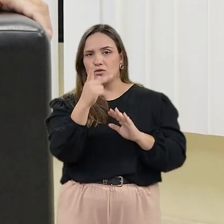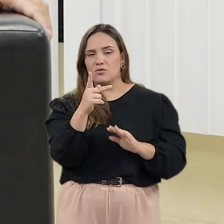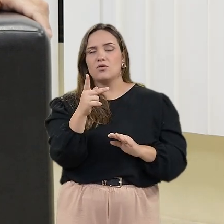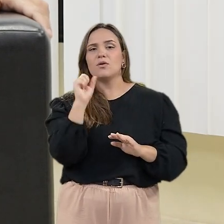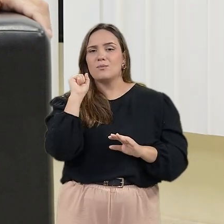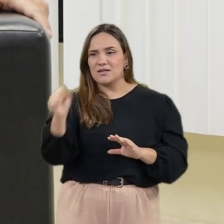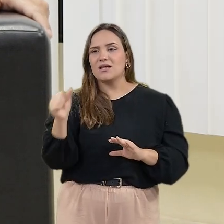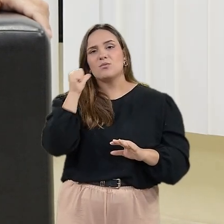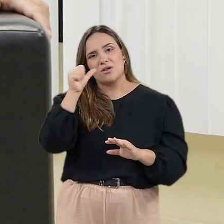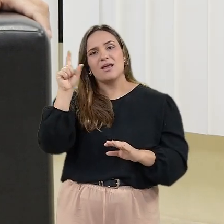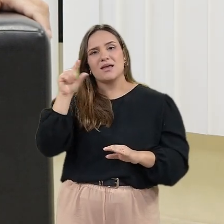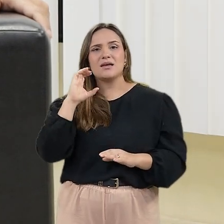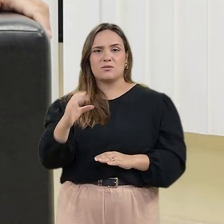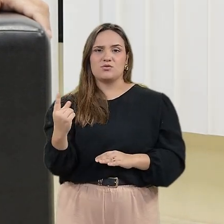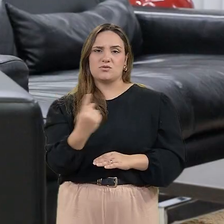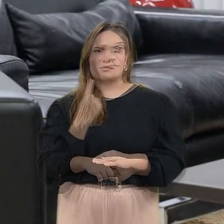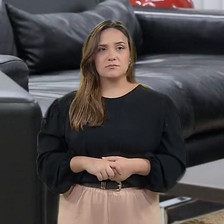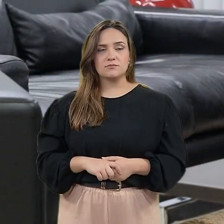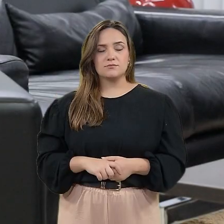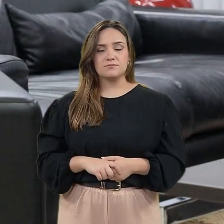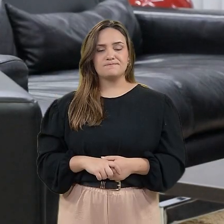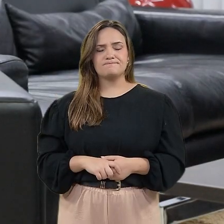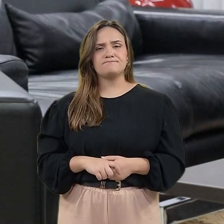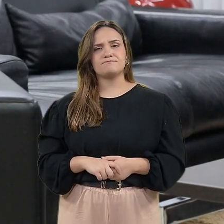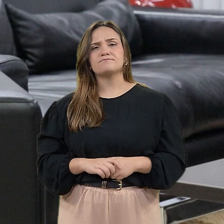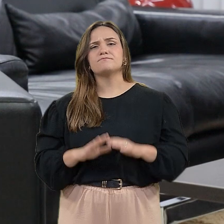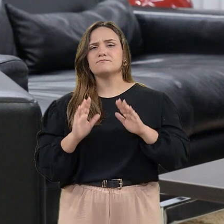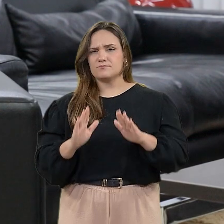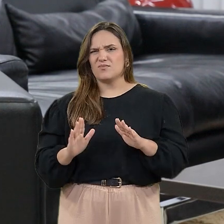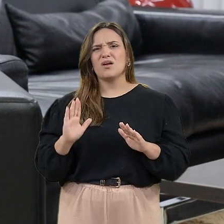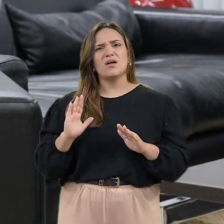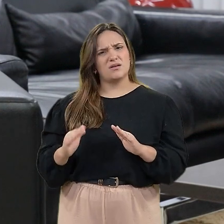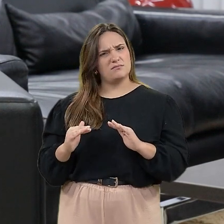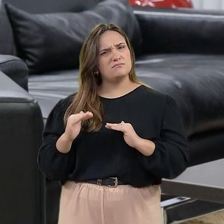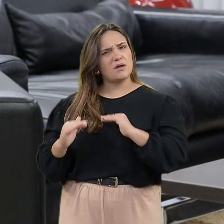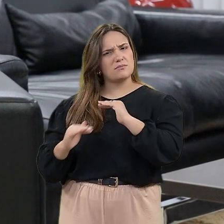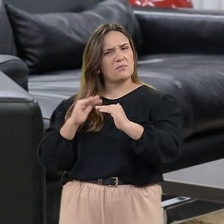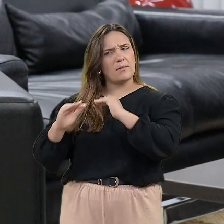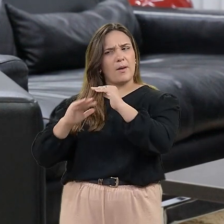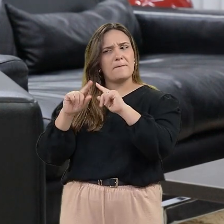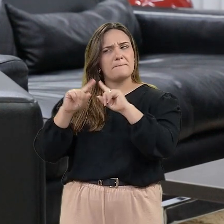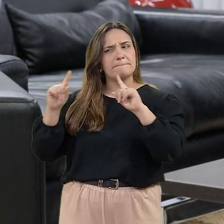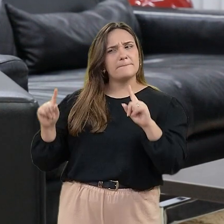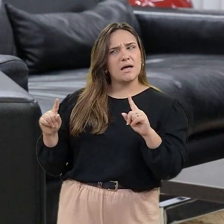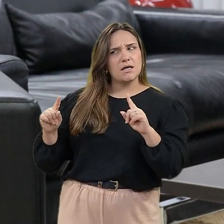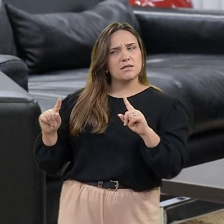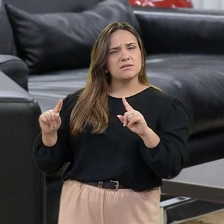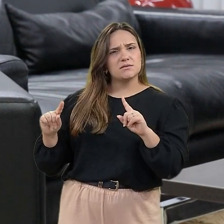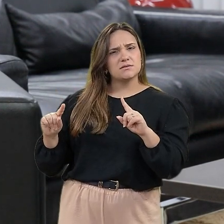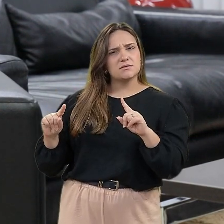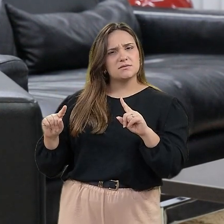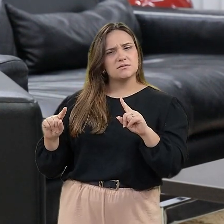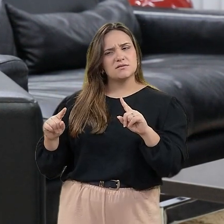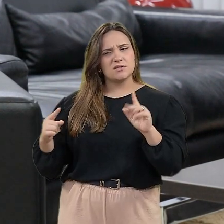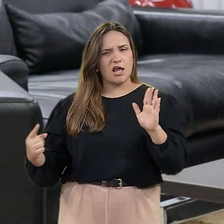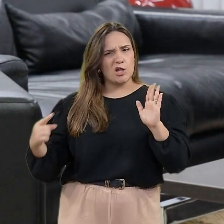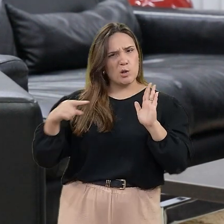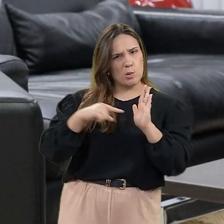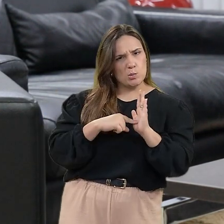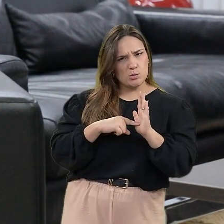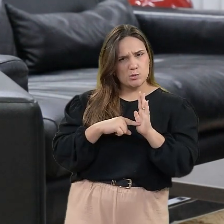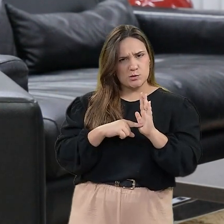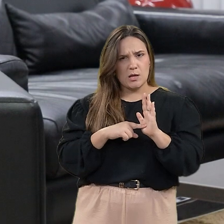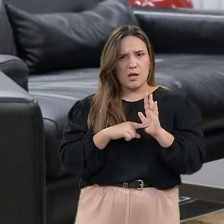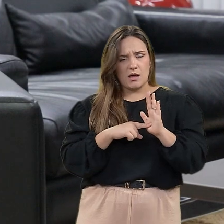consideram o feminicídio crime autônomo. E já se avançou ao ponto da gente poder dizer que as notificações, os números que a gente tem, que a